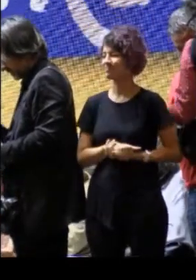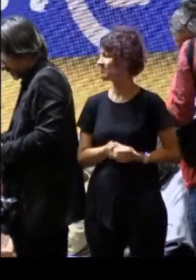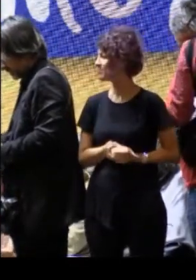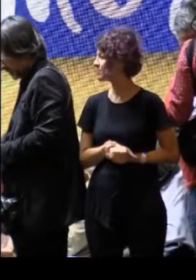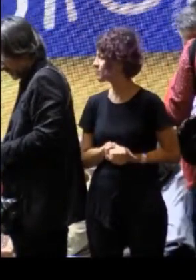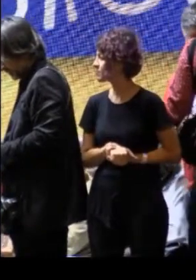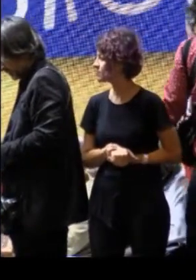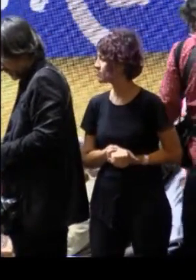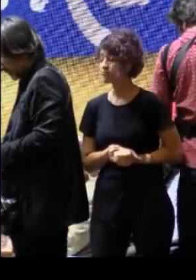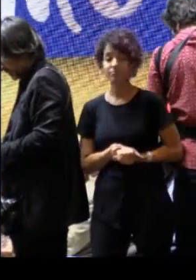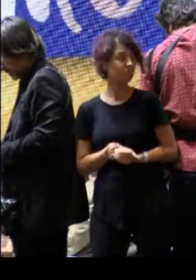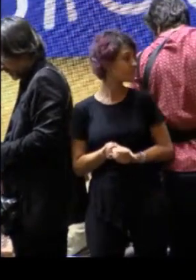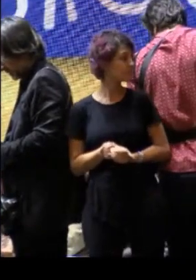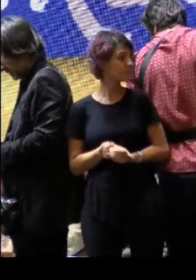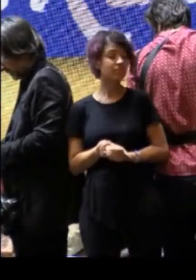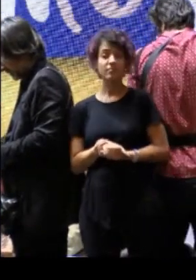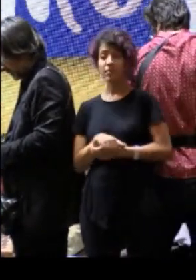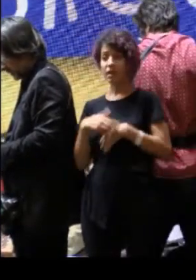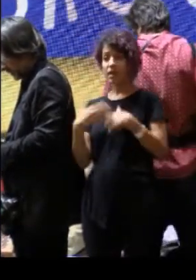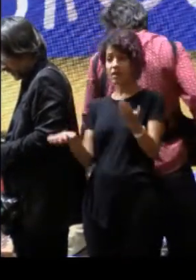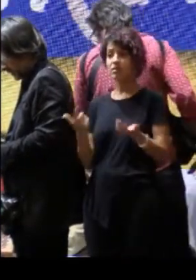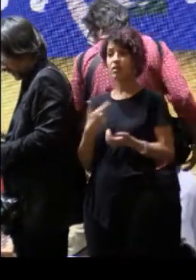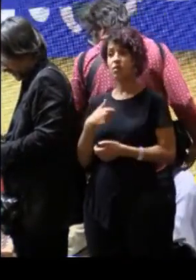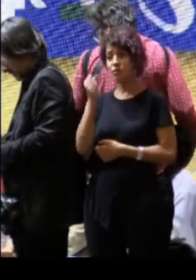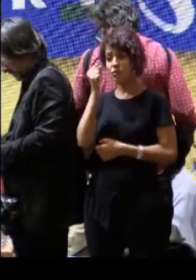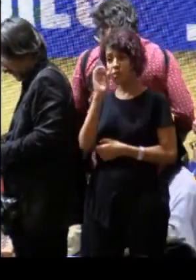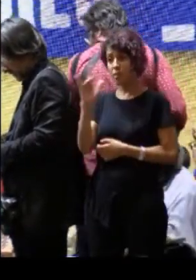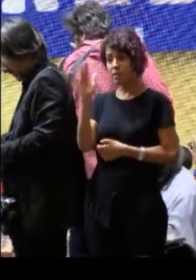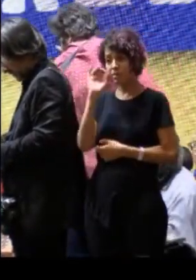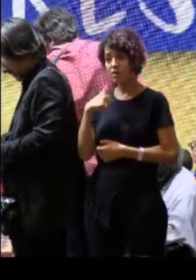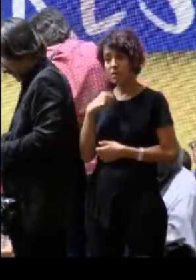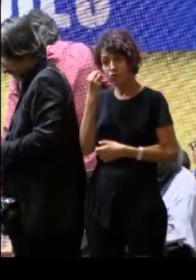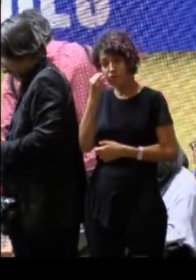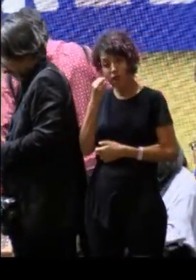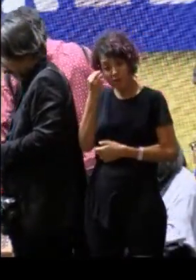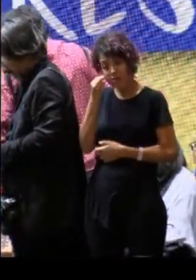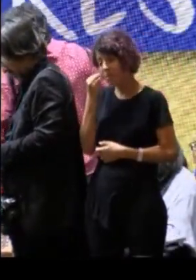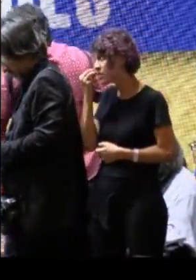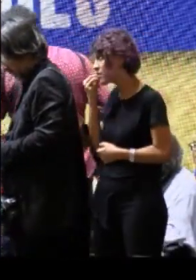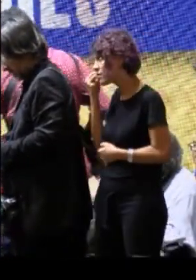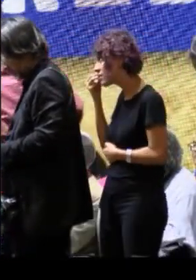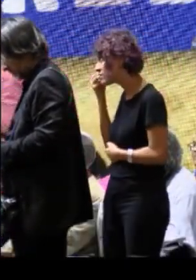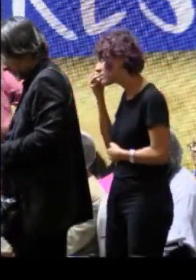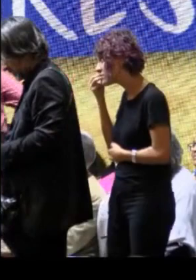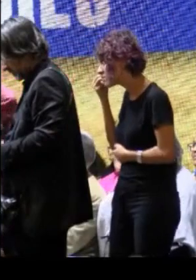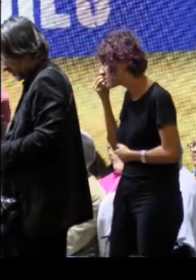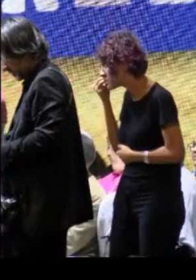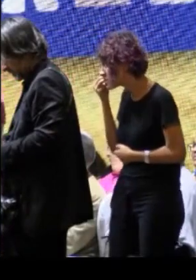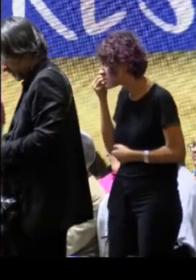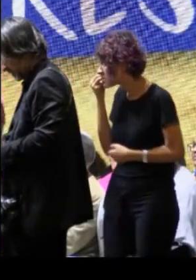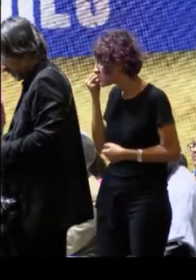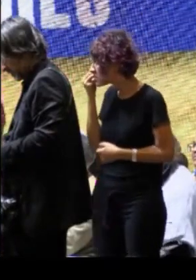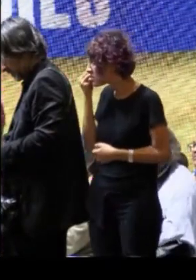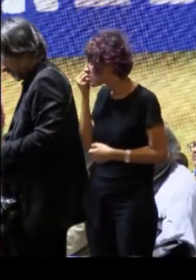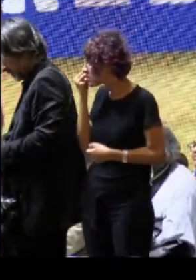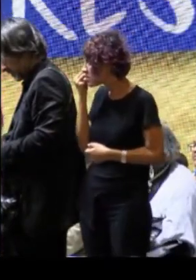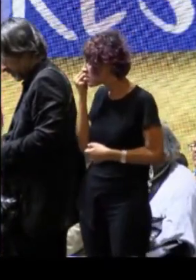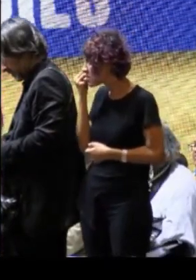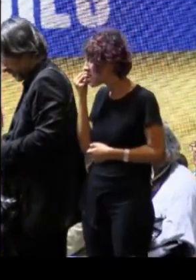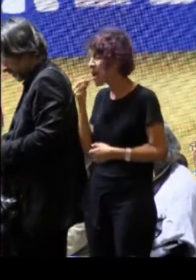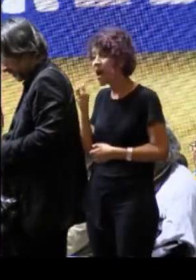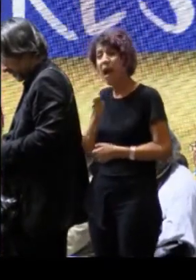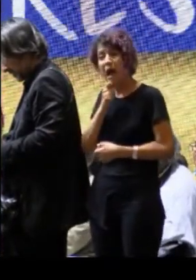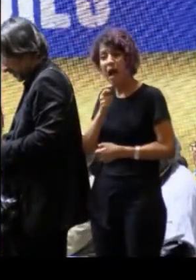Então, eu fico pensando, gente, eu já tenho muita experiência de vida. Eu sei que nós fizemos muito por esse país, mas ainda